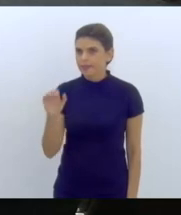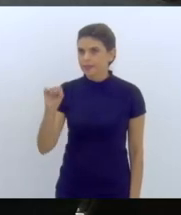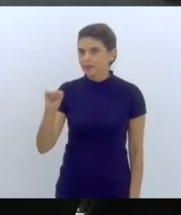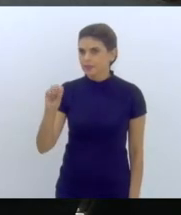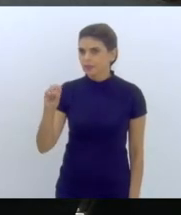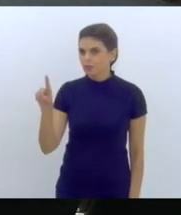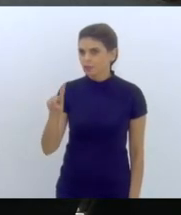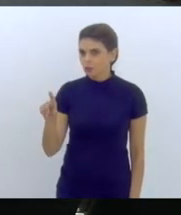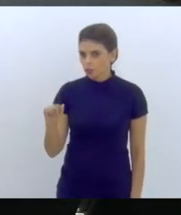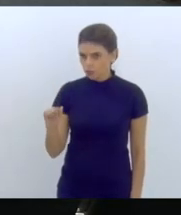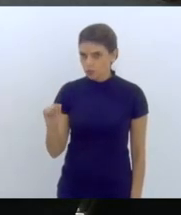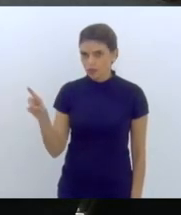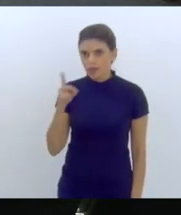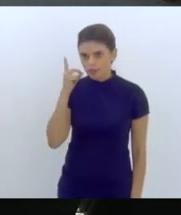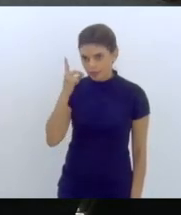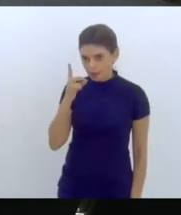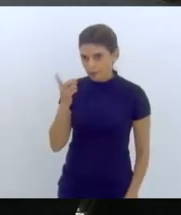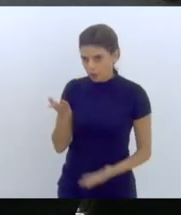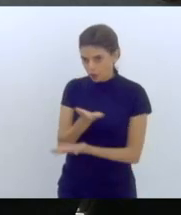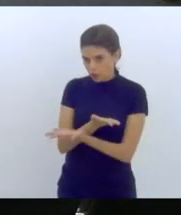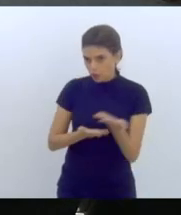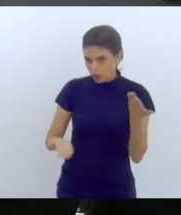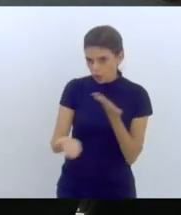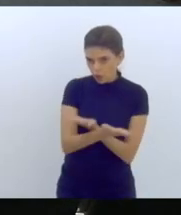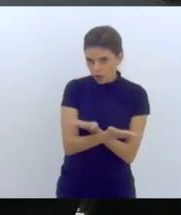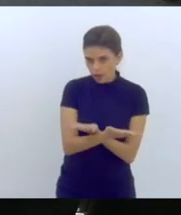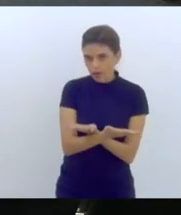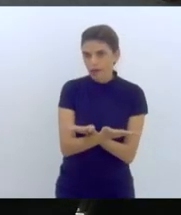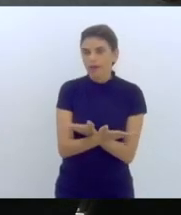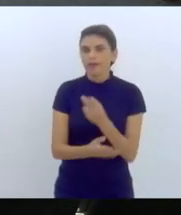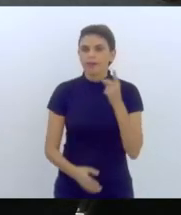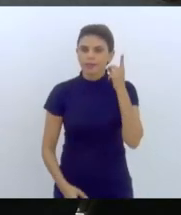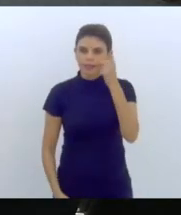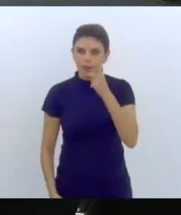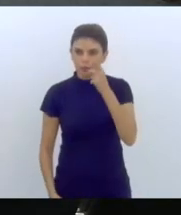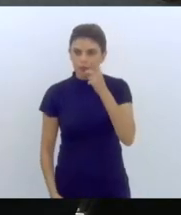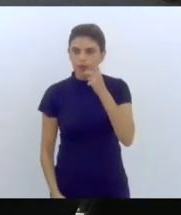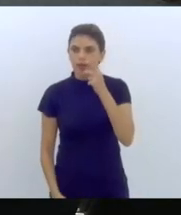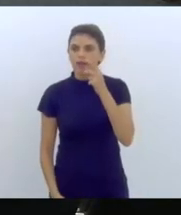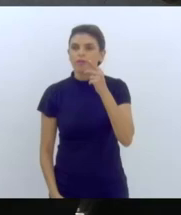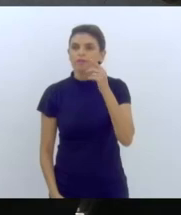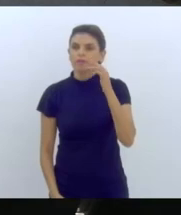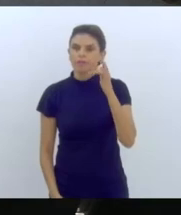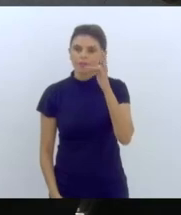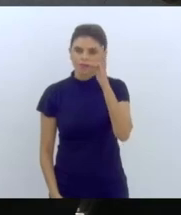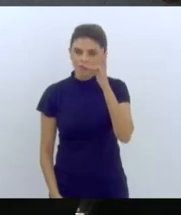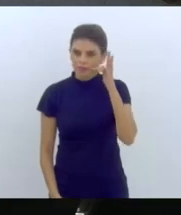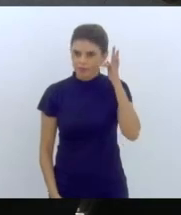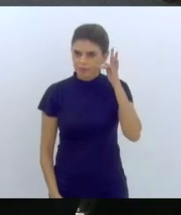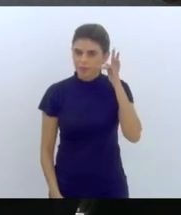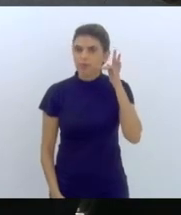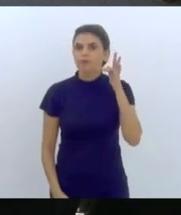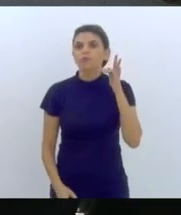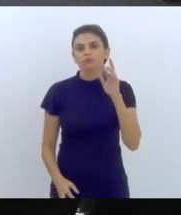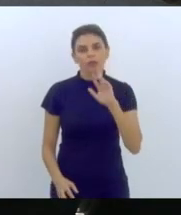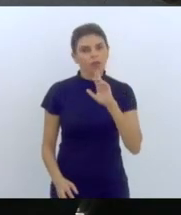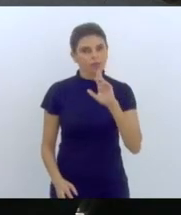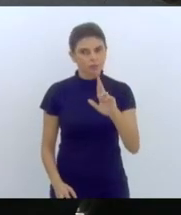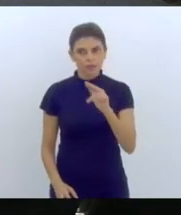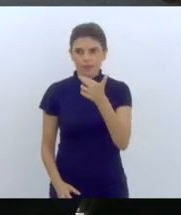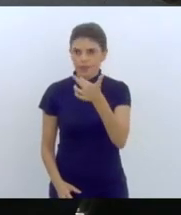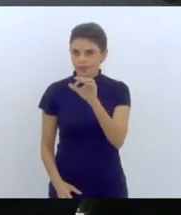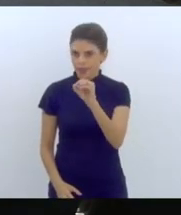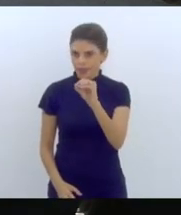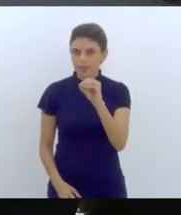Tá bom, a deputada vai trocar com o deputado Flávio Serafini. Passa para a última posição, então, deputado. Vossa Excelência dispõe de 10 minutos